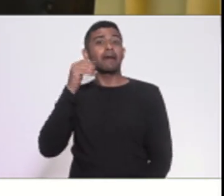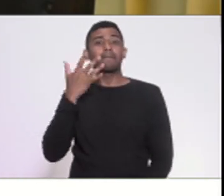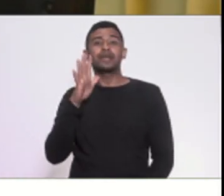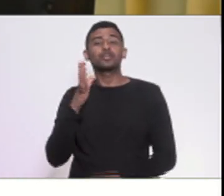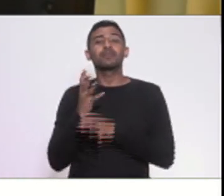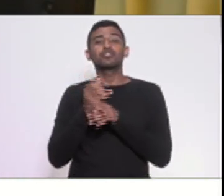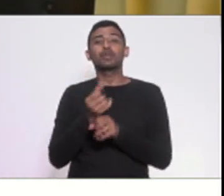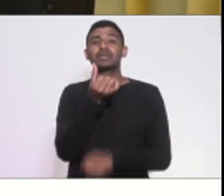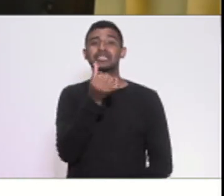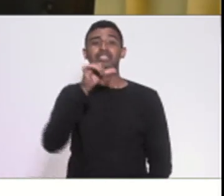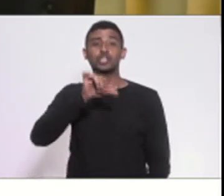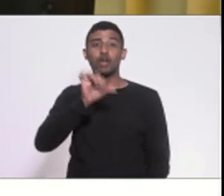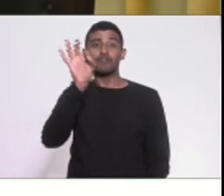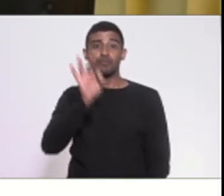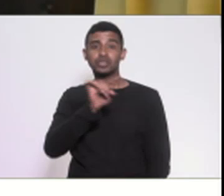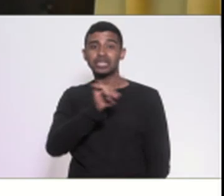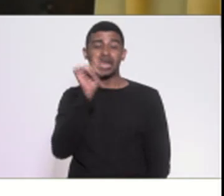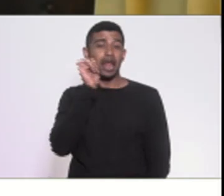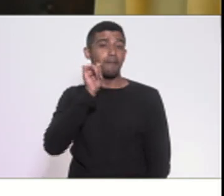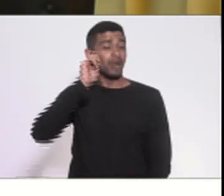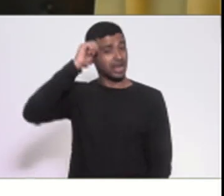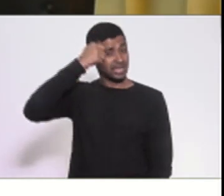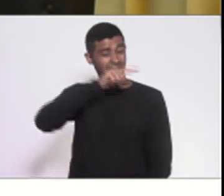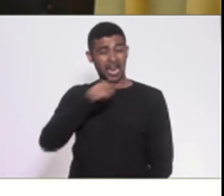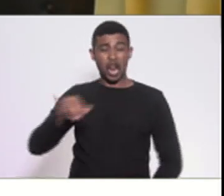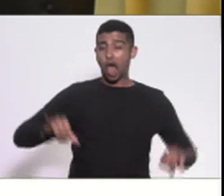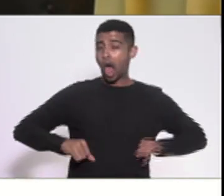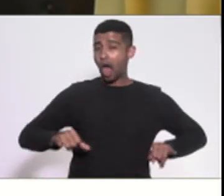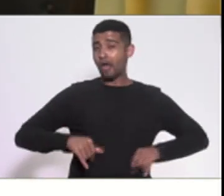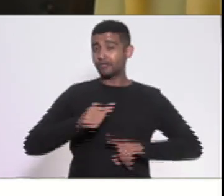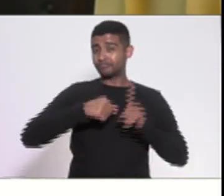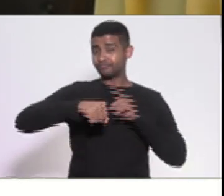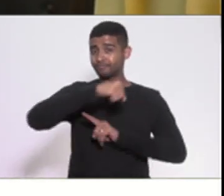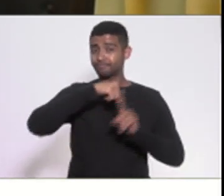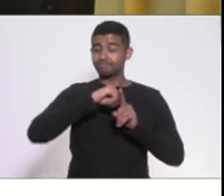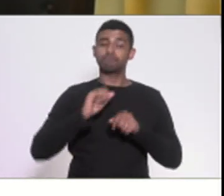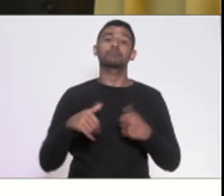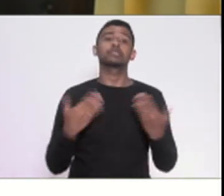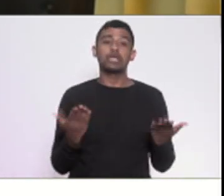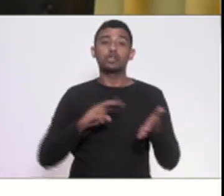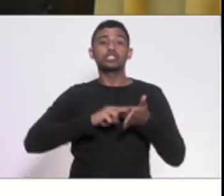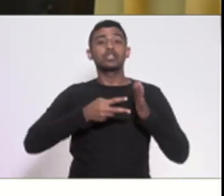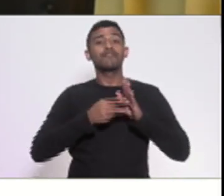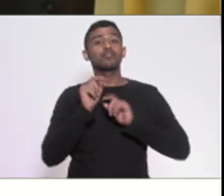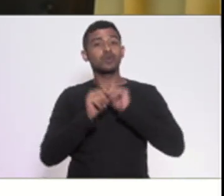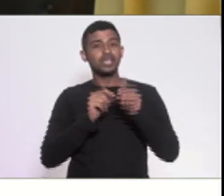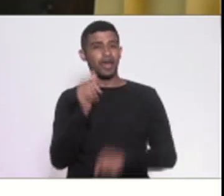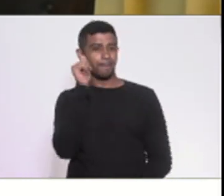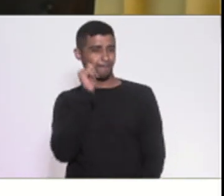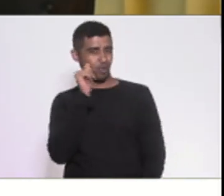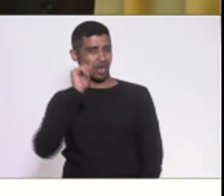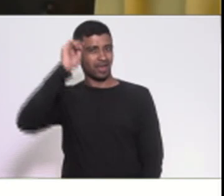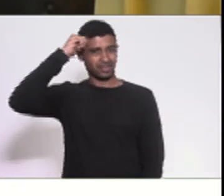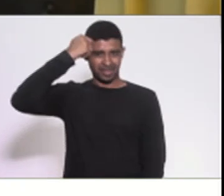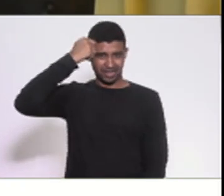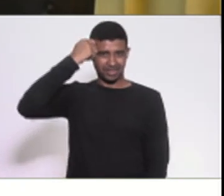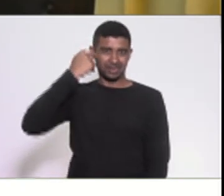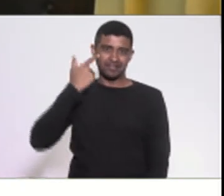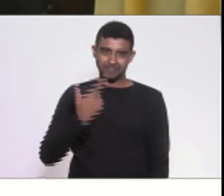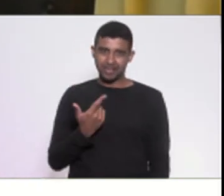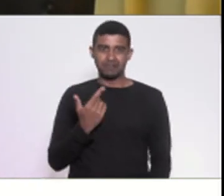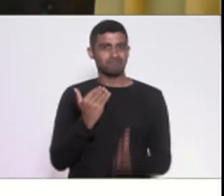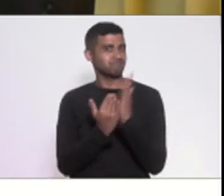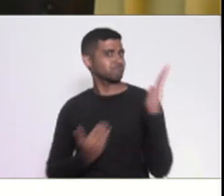mulheres negras entre as que sofreram feminicídio. Ou seja, ser mulher e negra é sim uma condição que